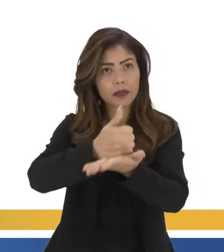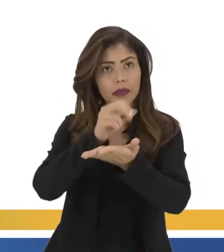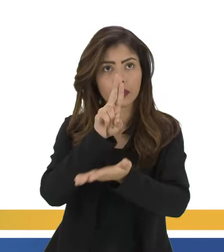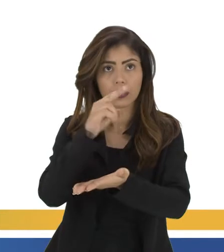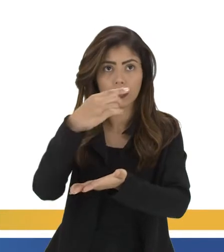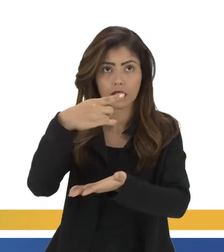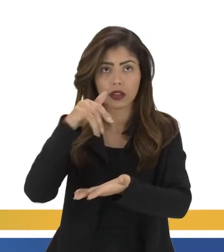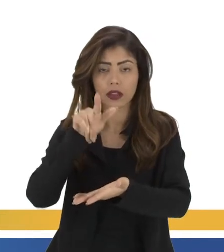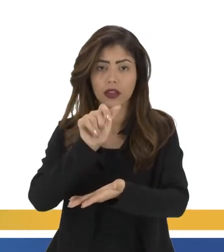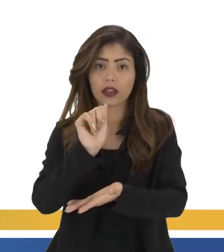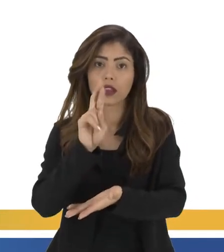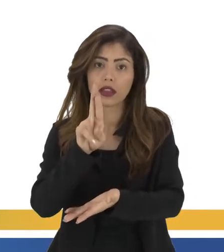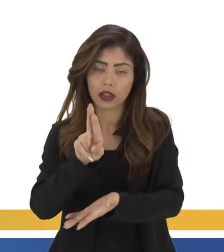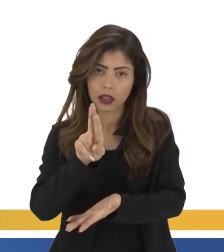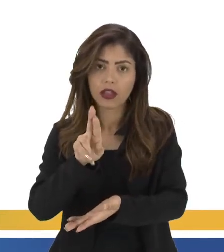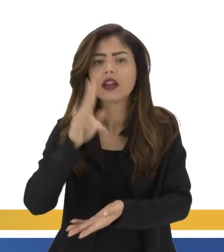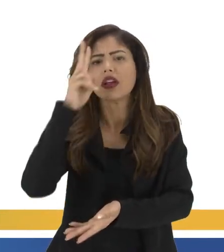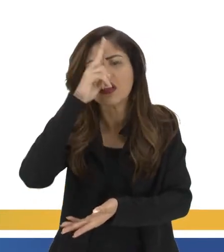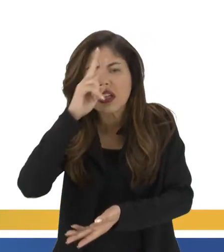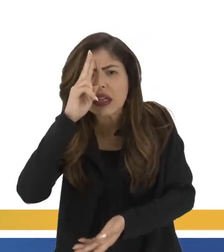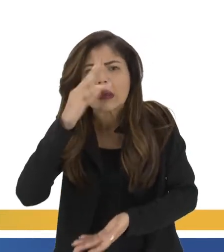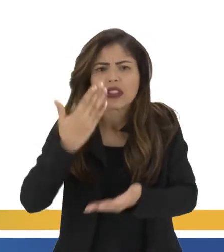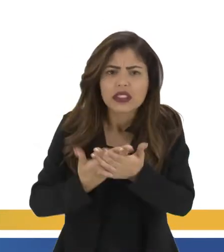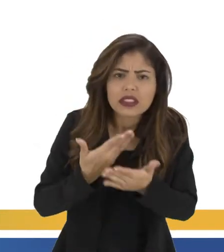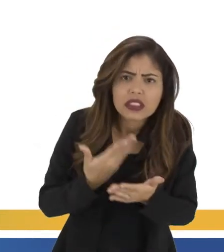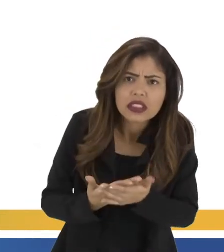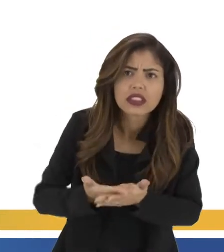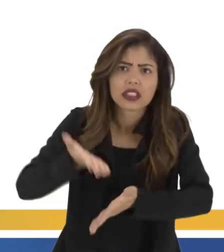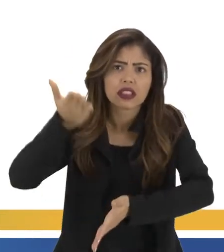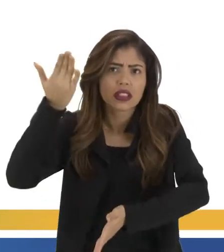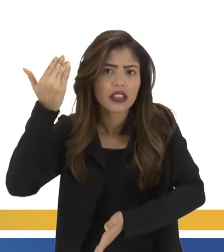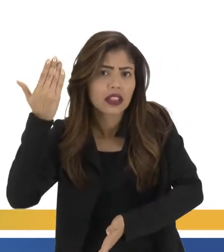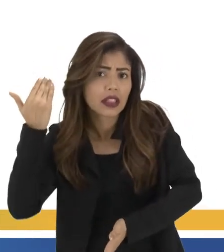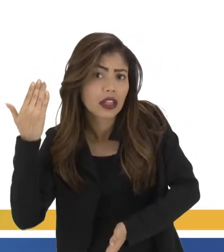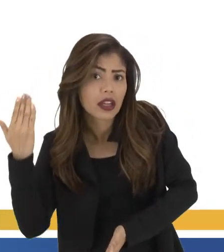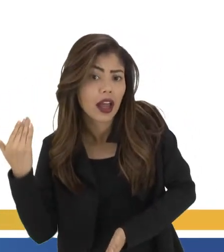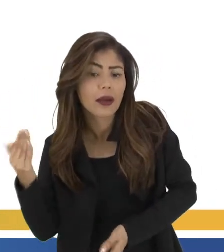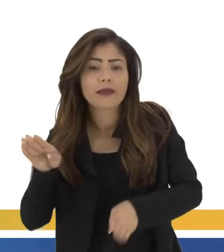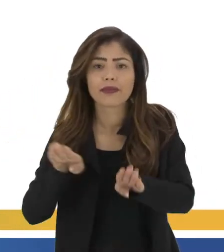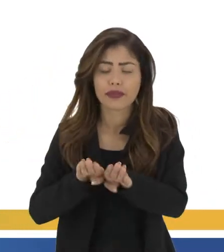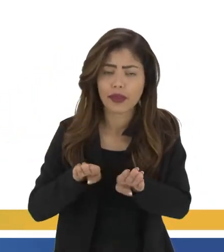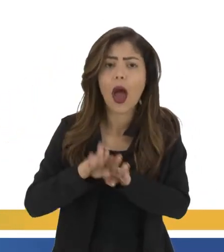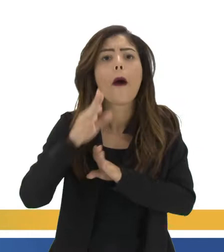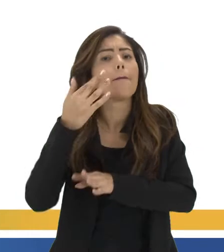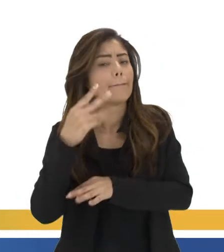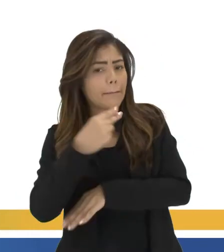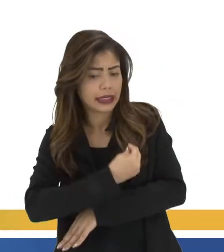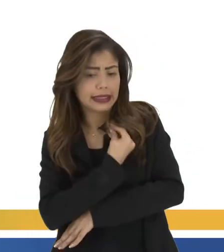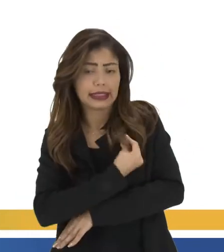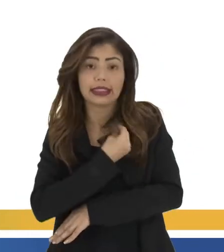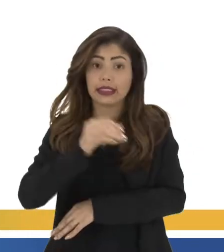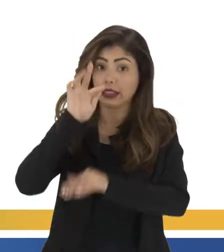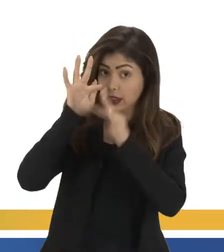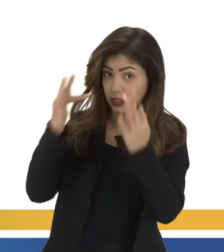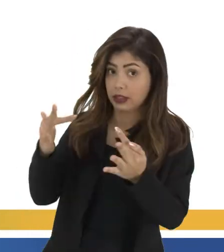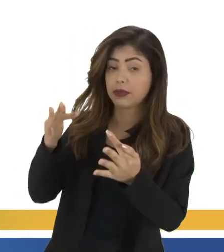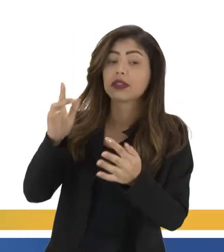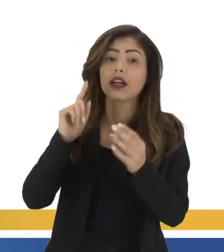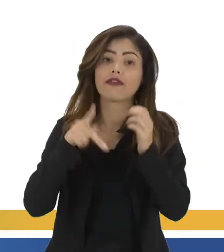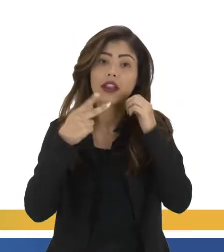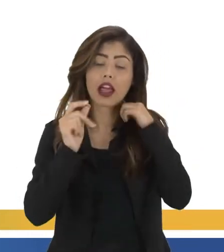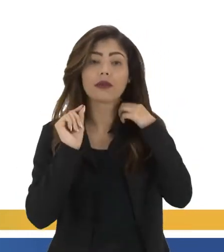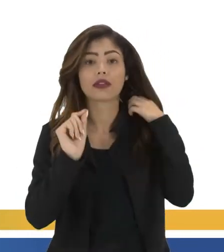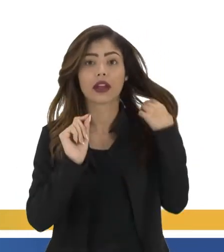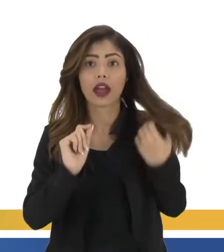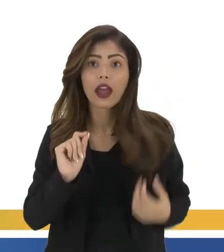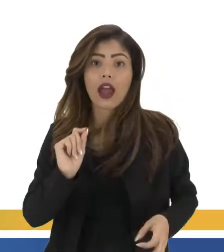não sei se você lembra, mas quando a gente estudou o presente simples, o simple present, nós falamos